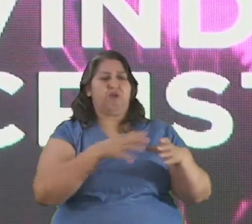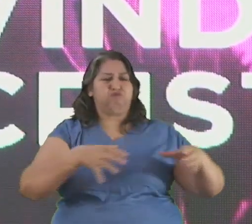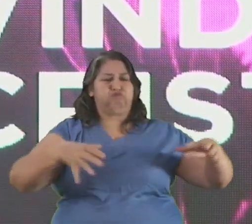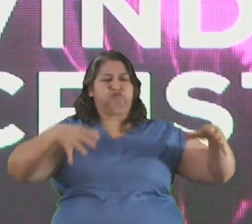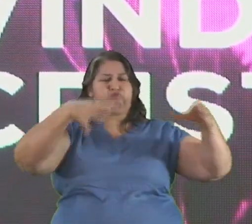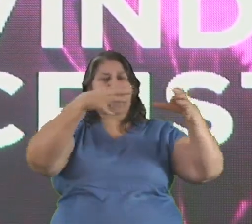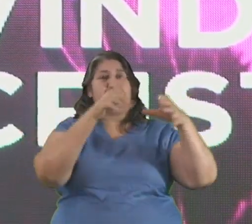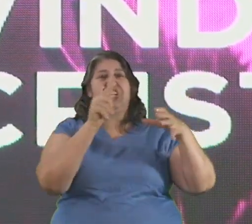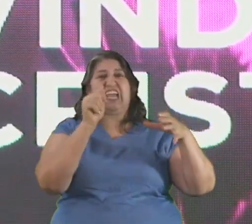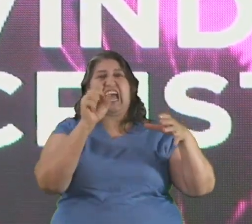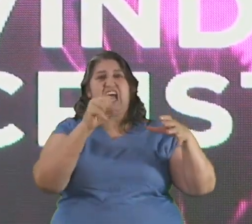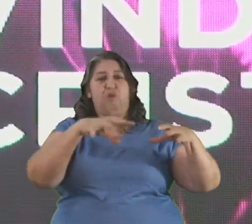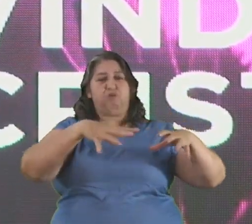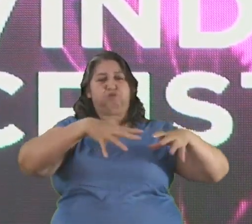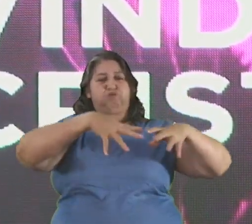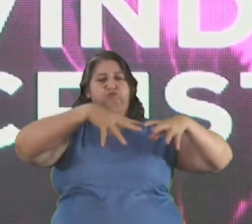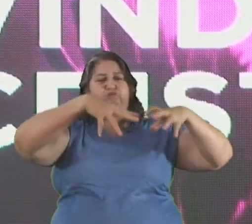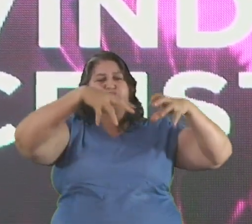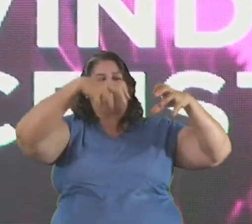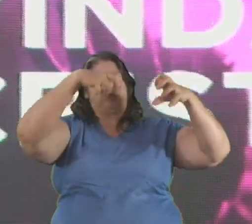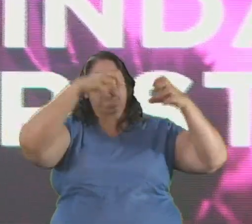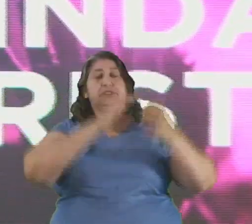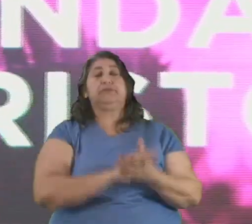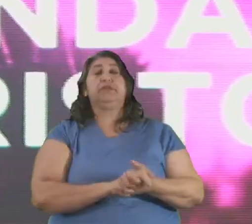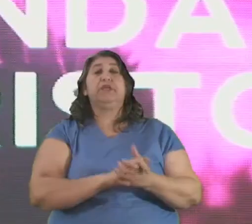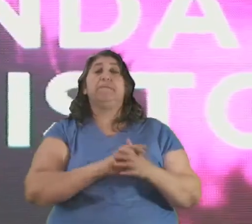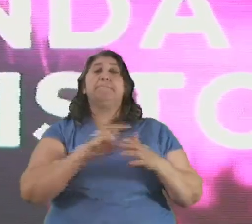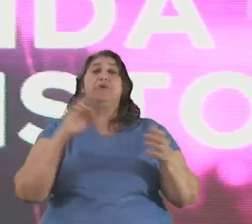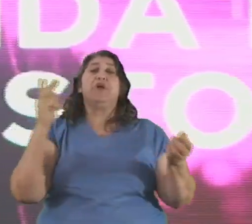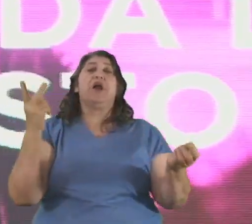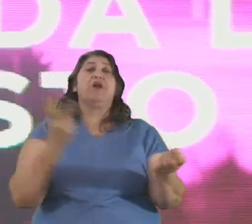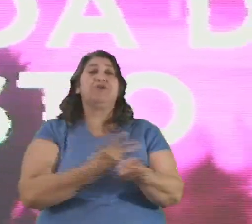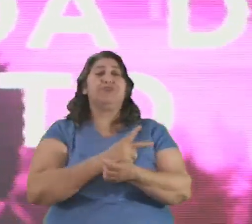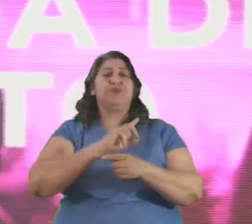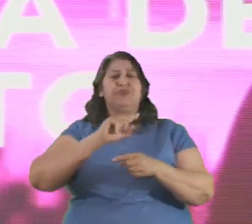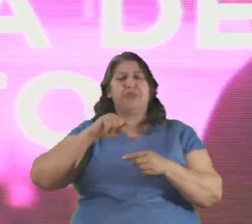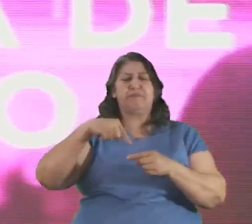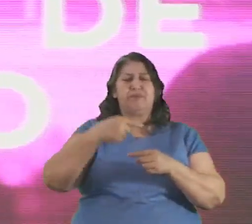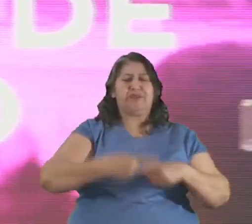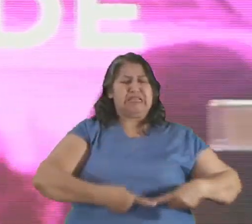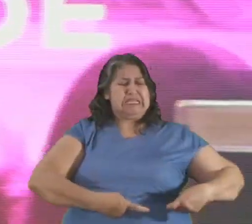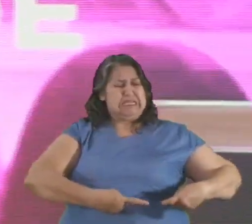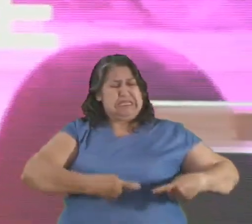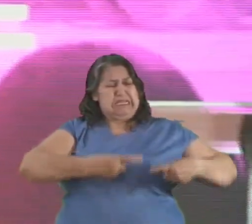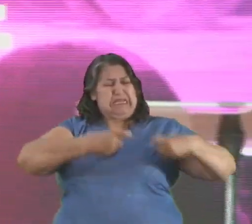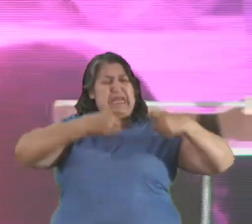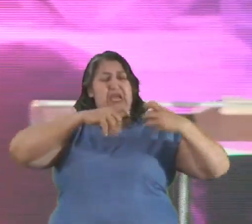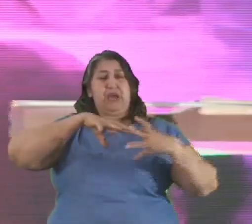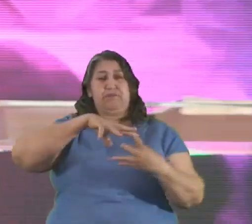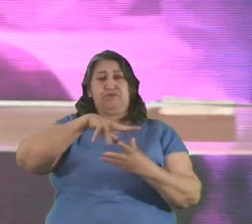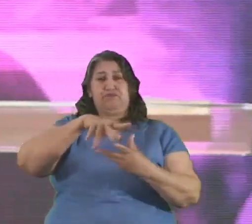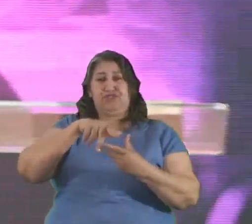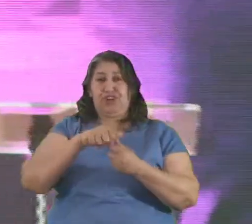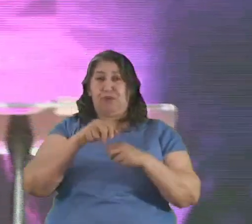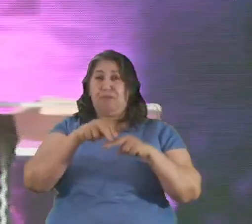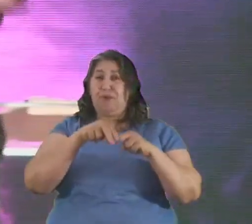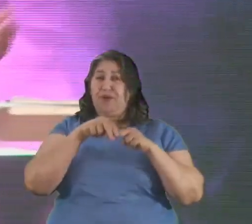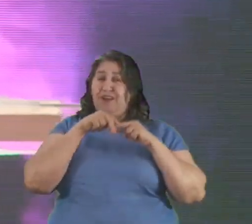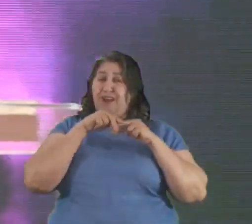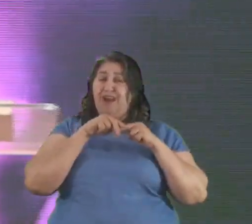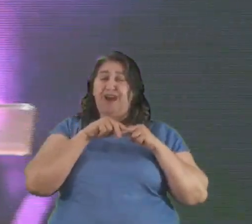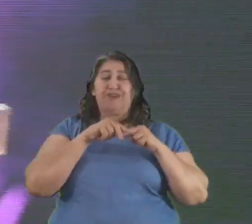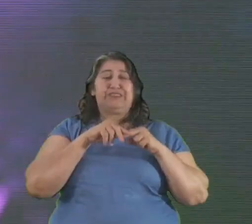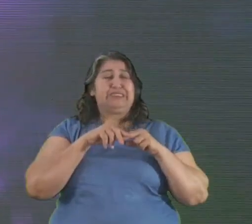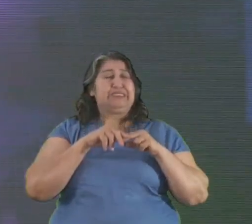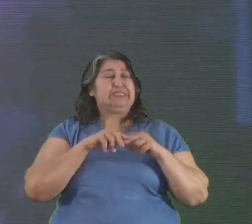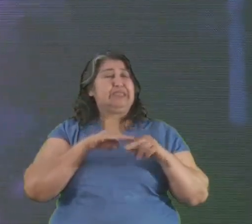E aí, queridos, quando passa essa guerra mundial, por causa do holocausto, da morte